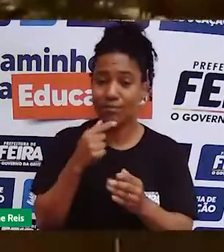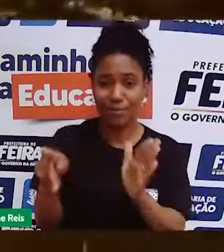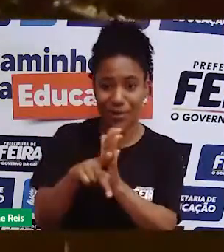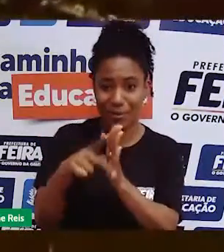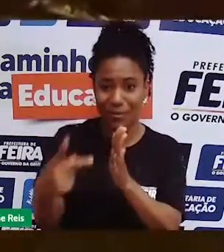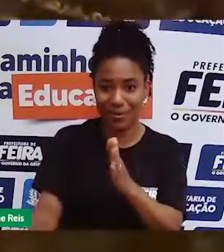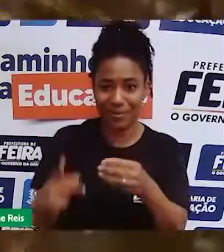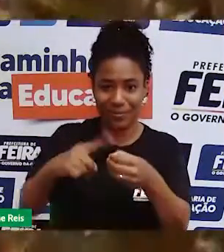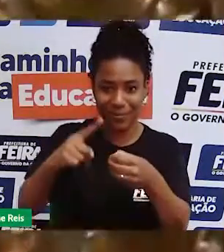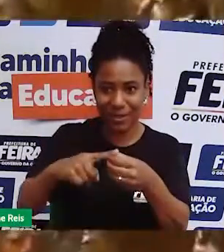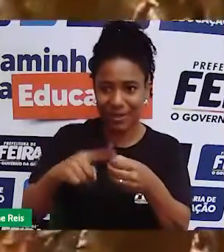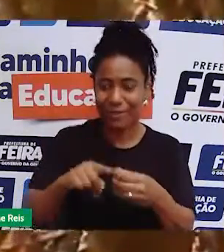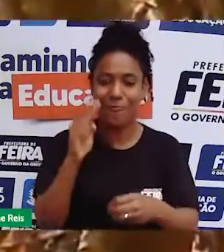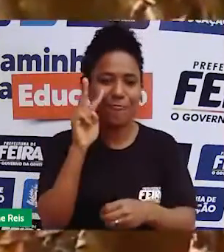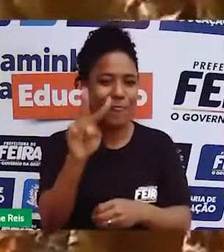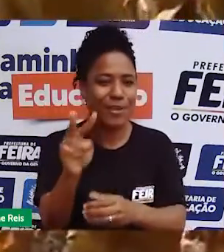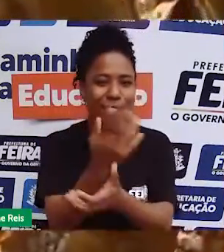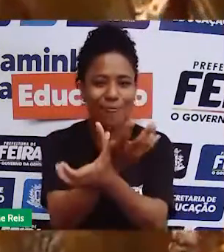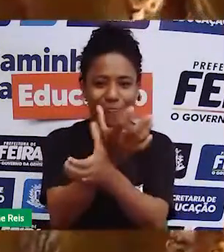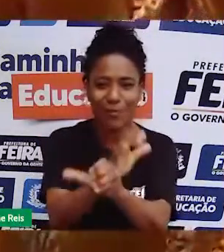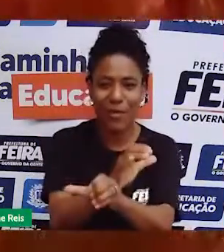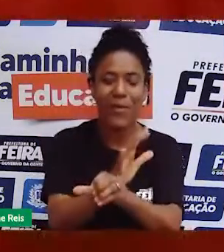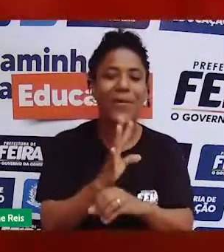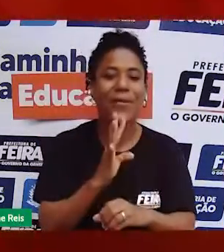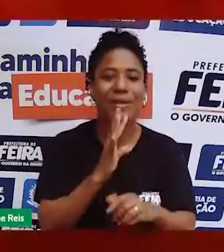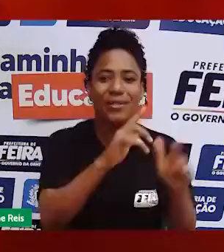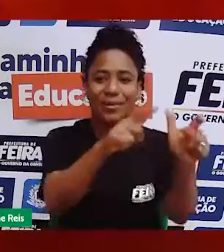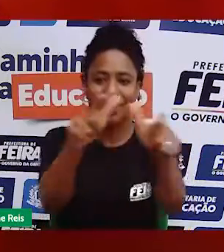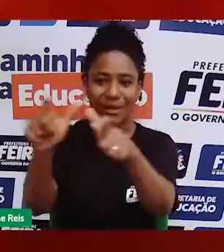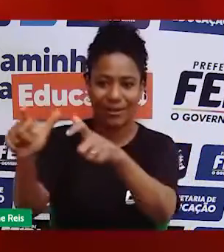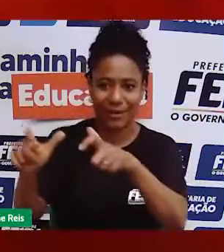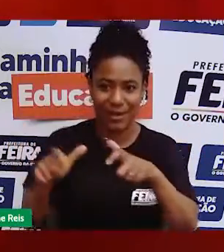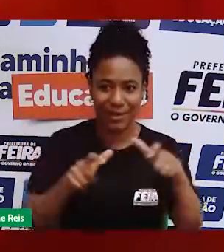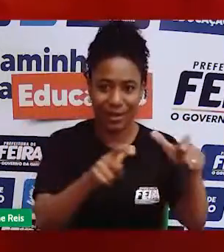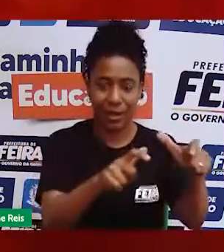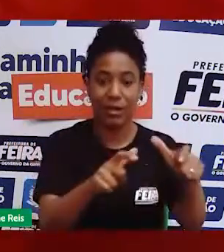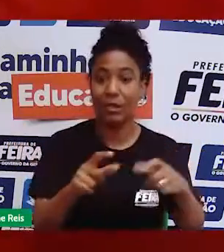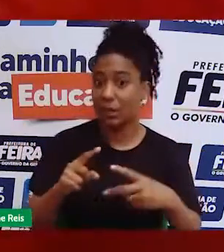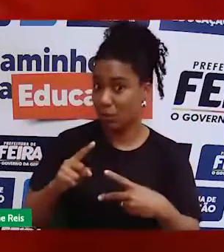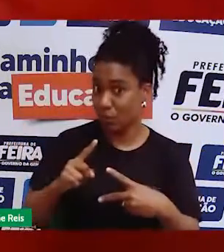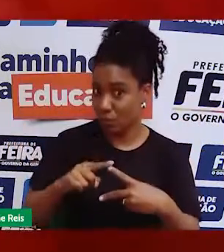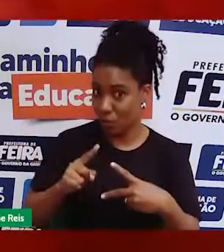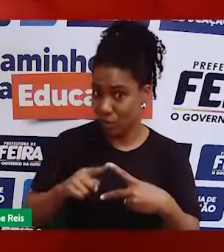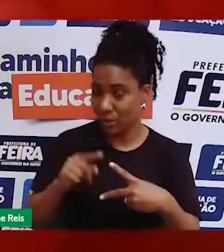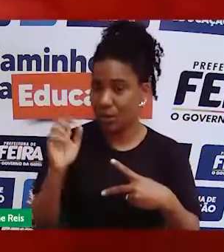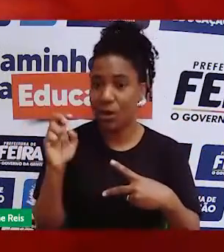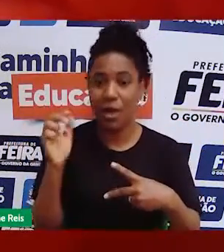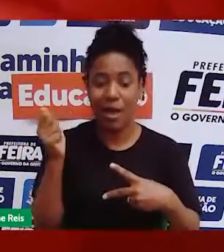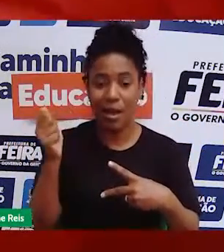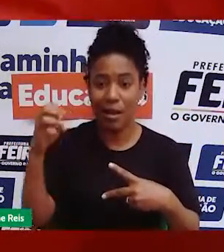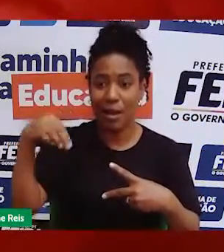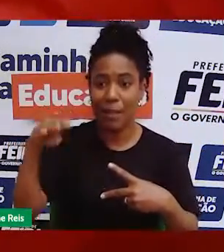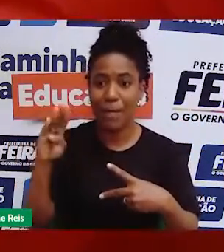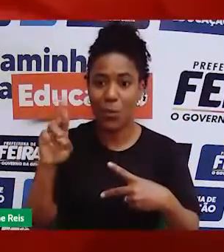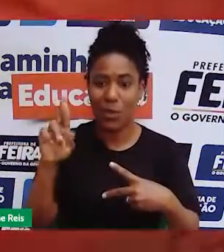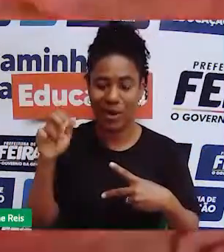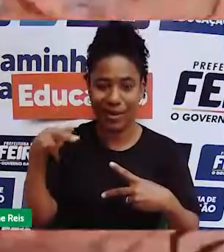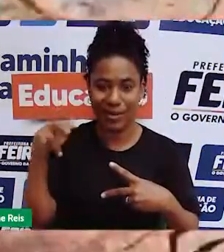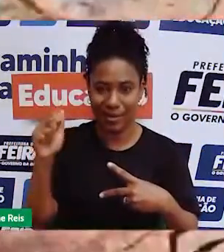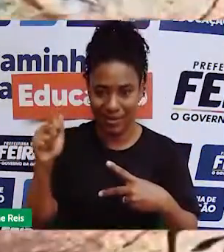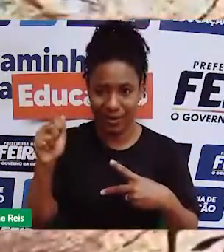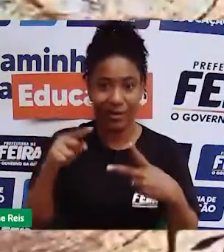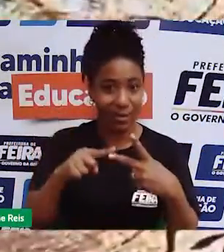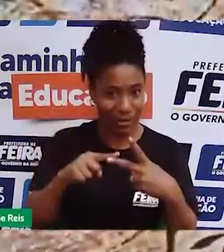da caatinga e conhece bem a mata. São duas espécies de umburana que nós temos aqui, duas variedades, aliás. Essa aqui é umburana de